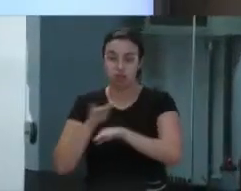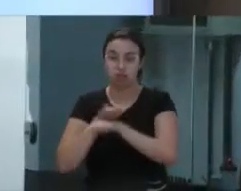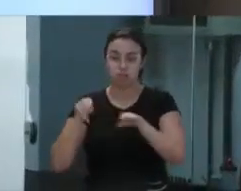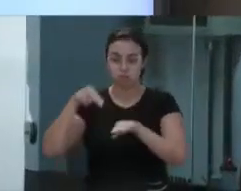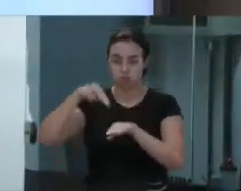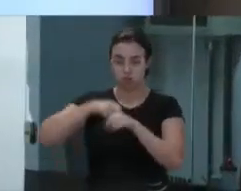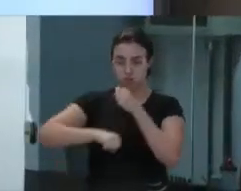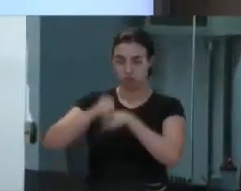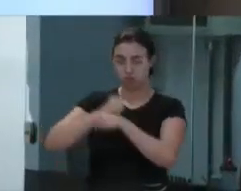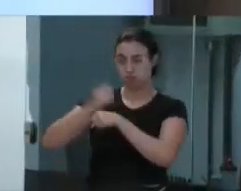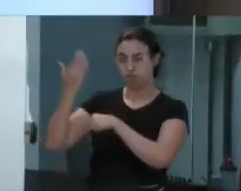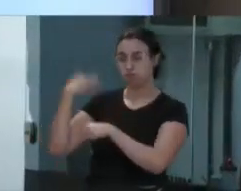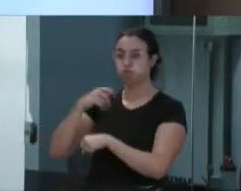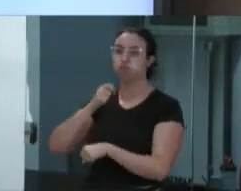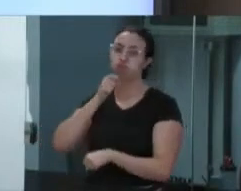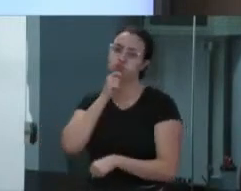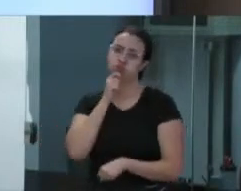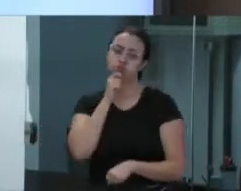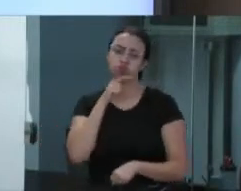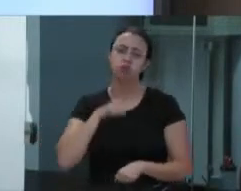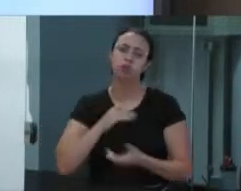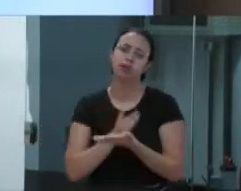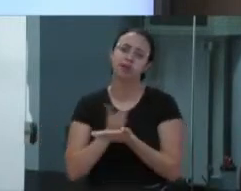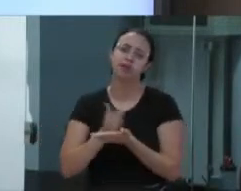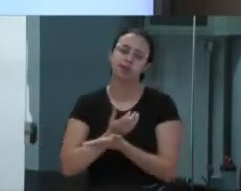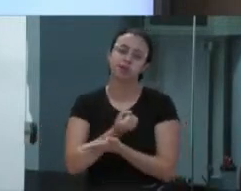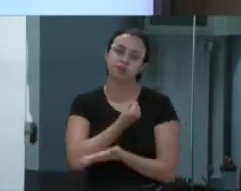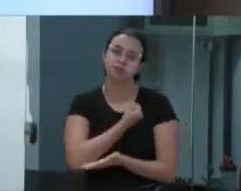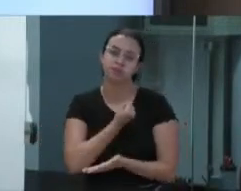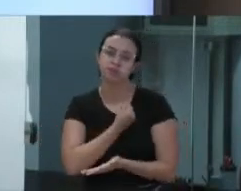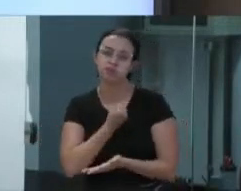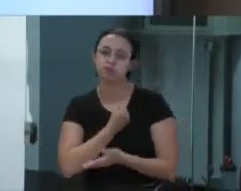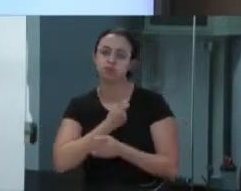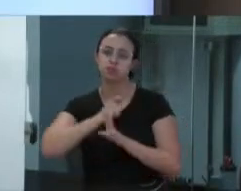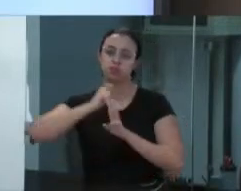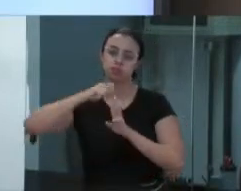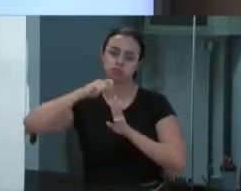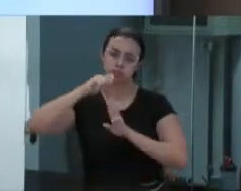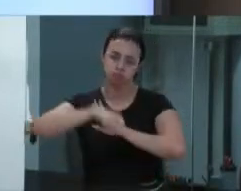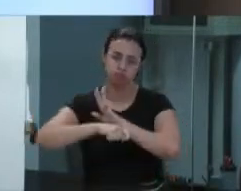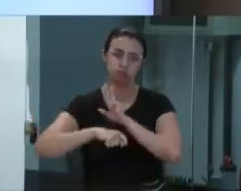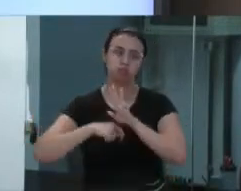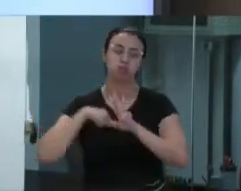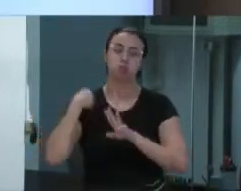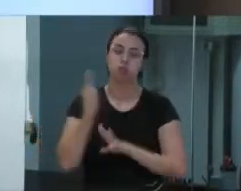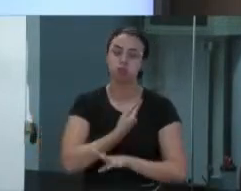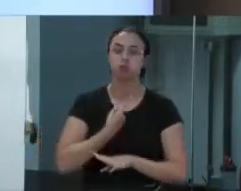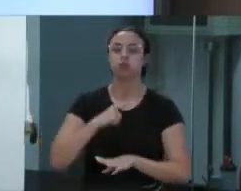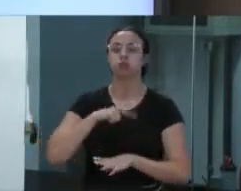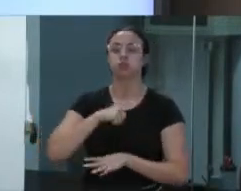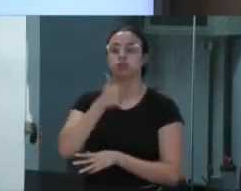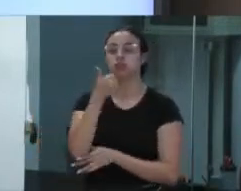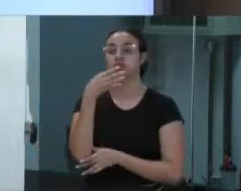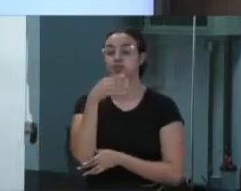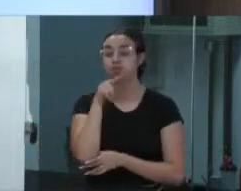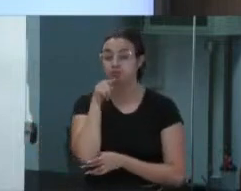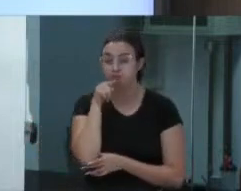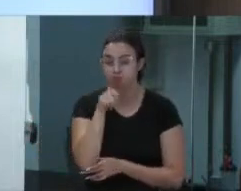novembro do ano passado, então ele ainda consta aí que nos últimos 3 meses de atendimento, né, nós oferimos aí mais de 14